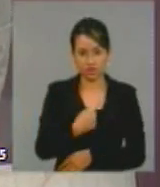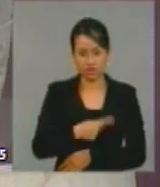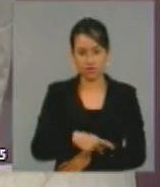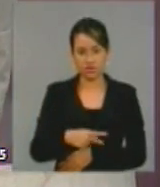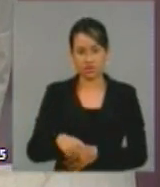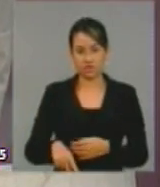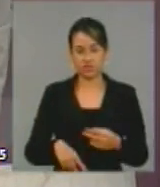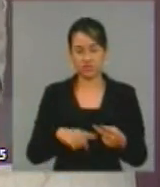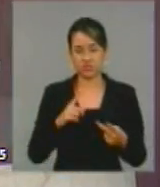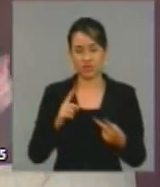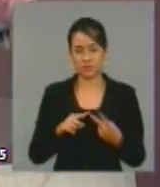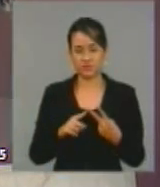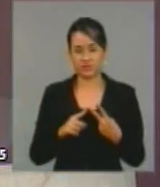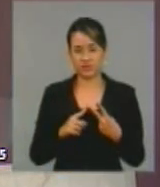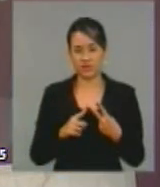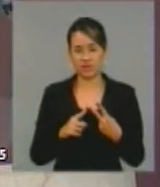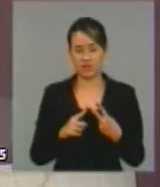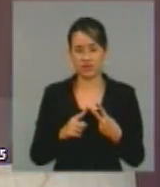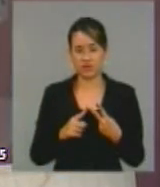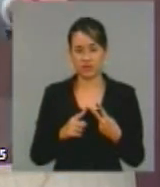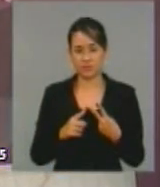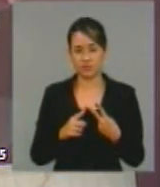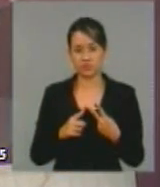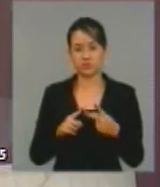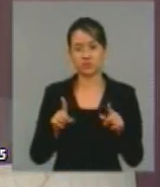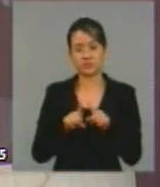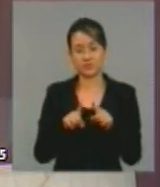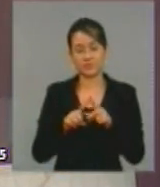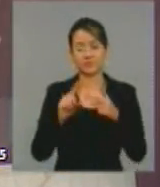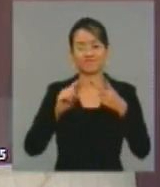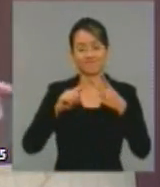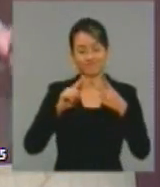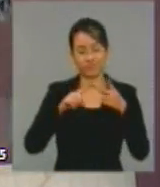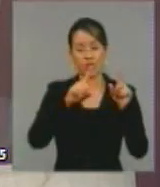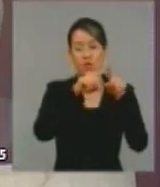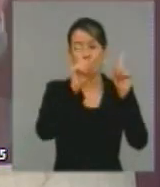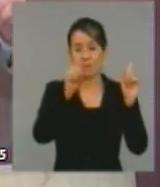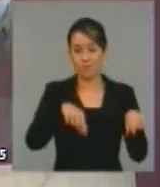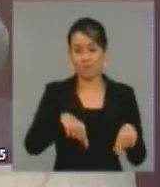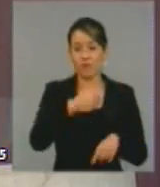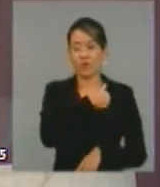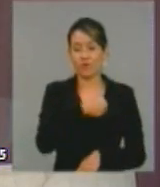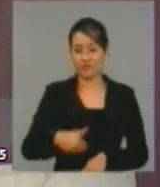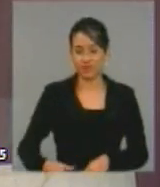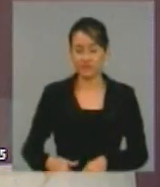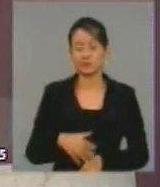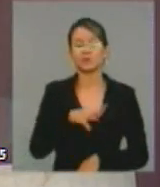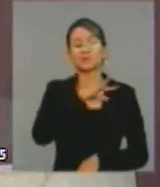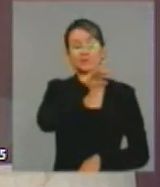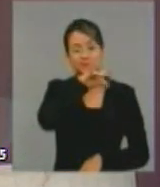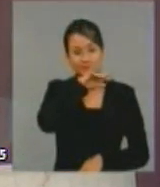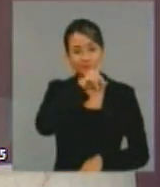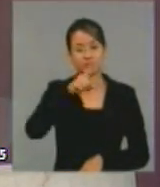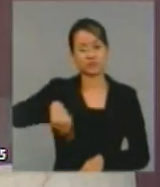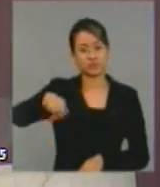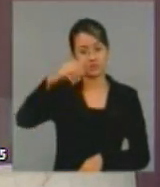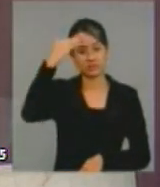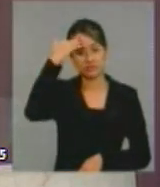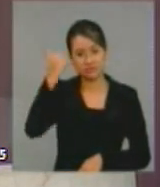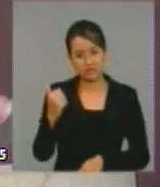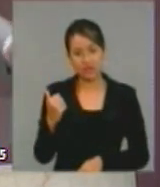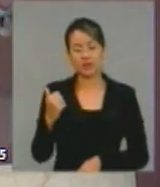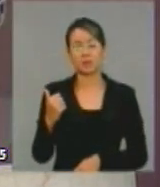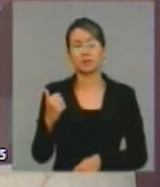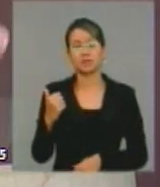E ainda utilizando o IBGE para dizer como o modelo é ruim, este modelo é ruim. Os senhores sabem que o Brasil inteiro, as pequenas e